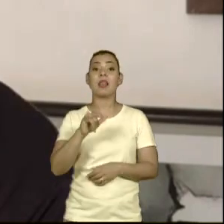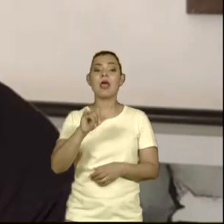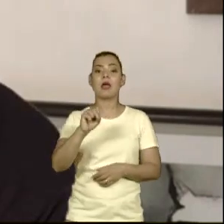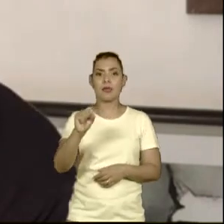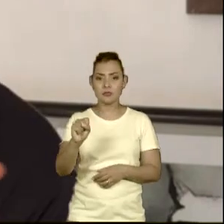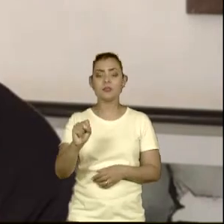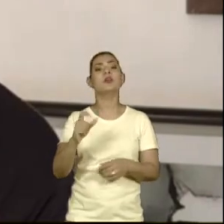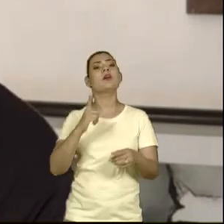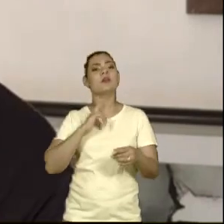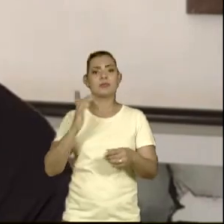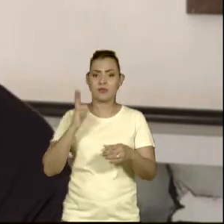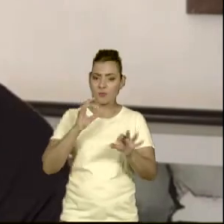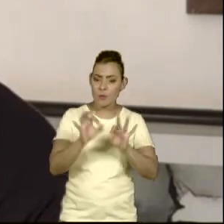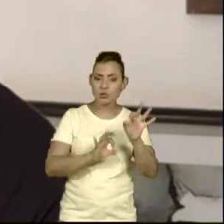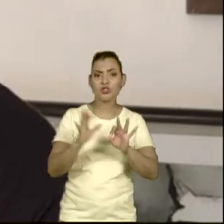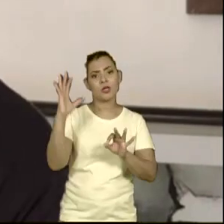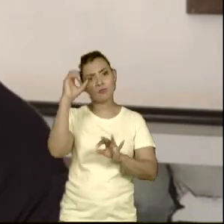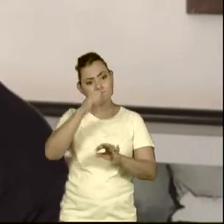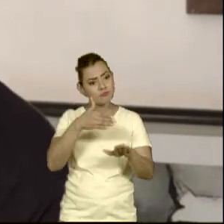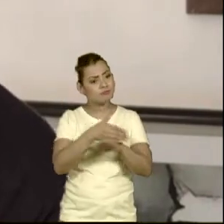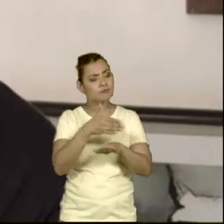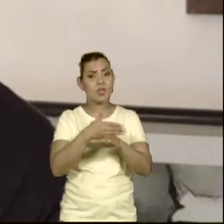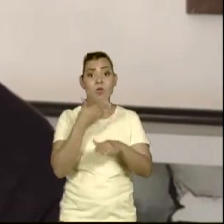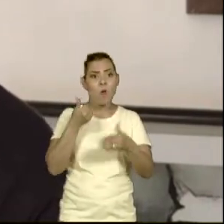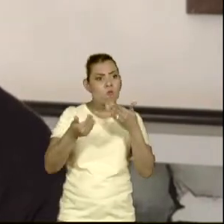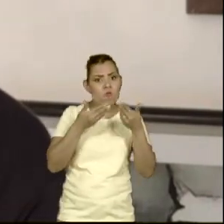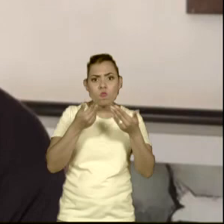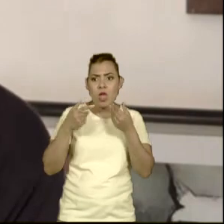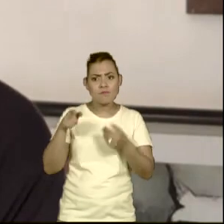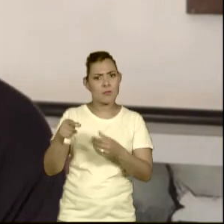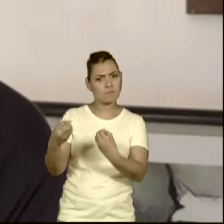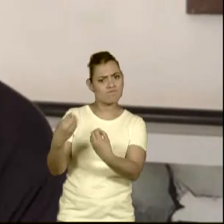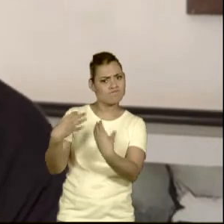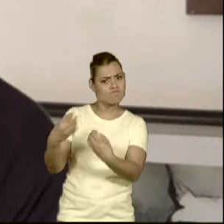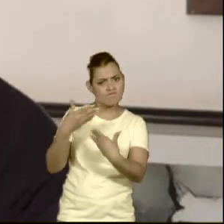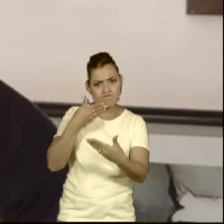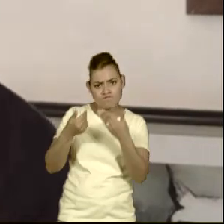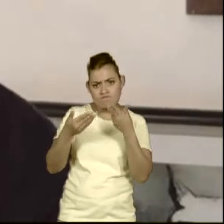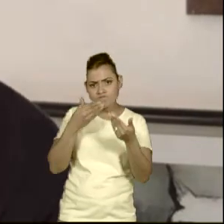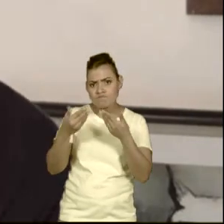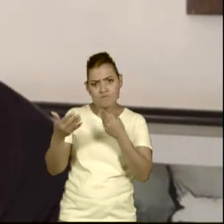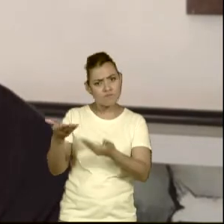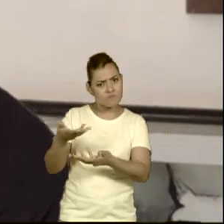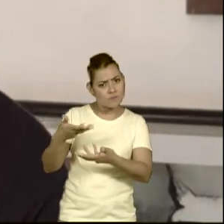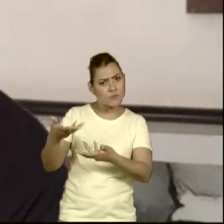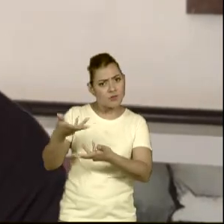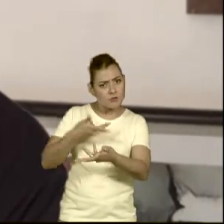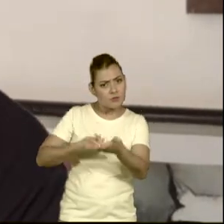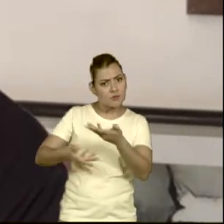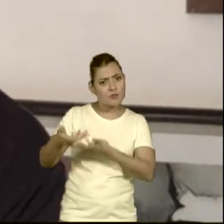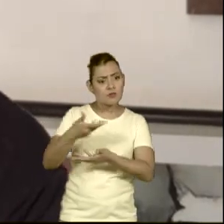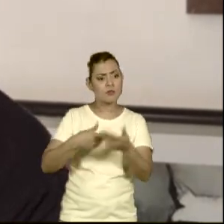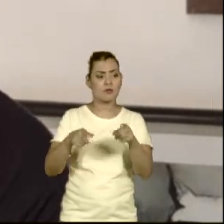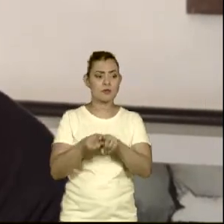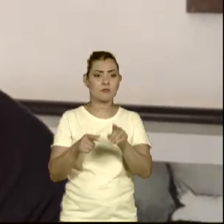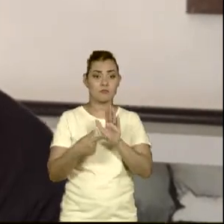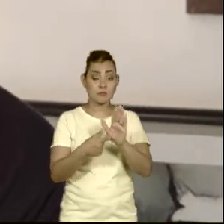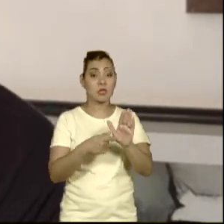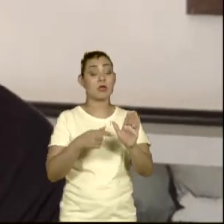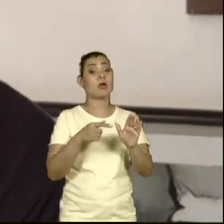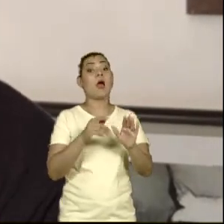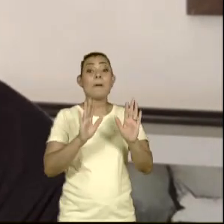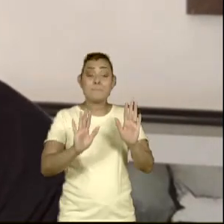veio para o projeto, participou, aprendemos, eu pelo menos aprendi muito com a Laís. Ela dessecou tudo o que existia da série,